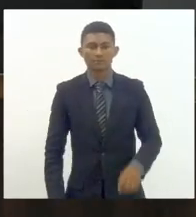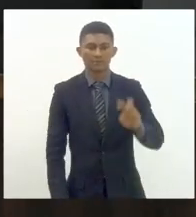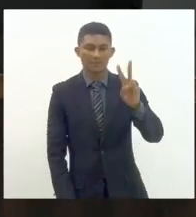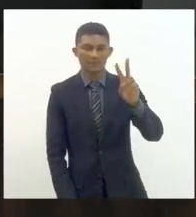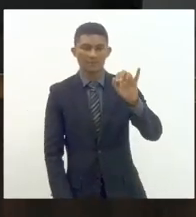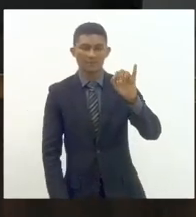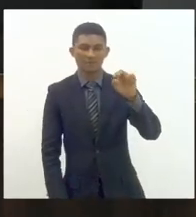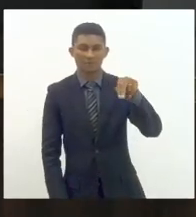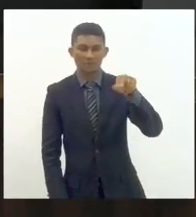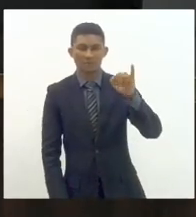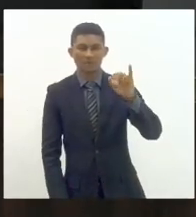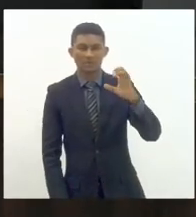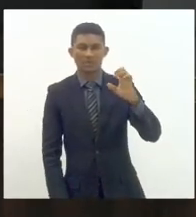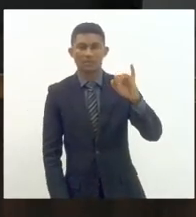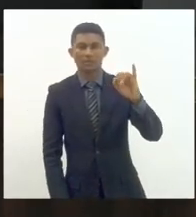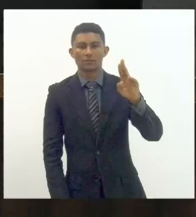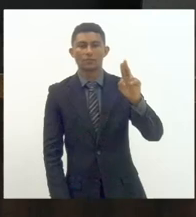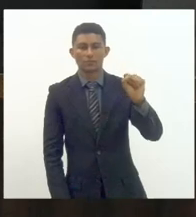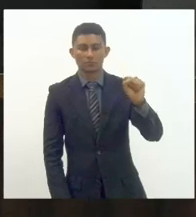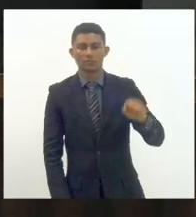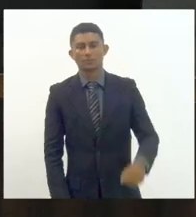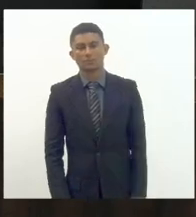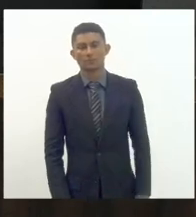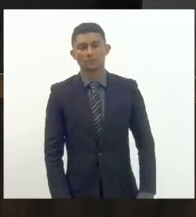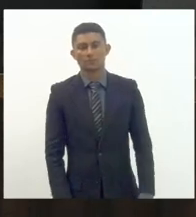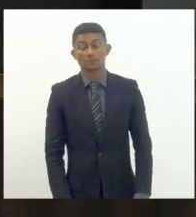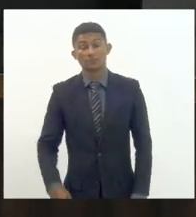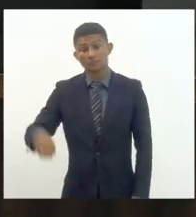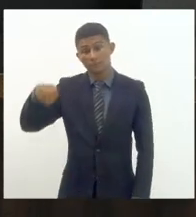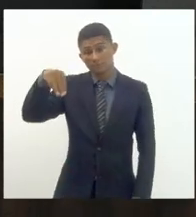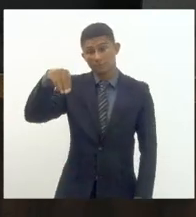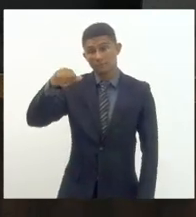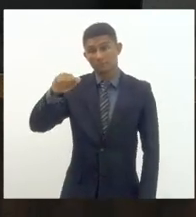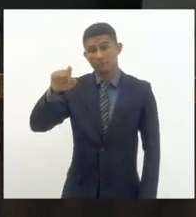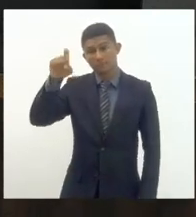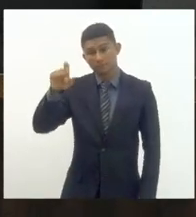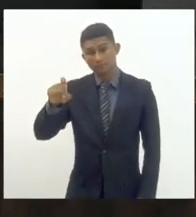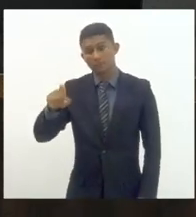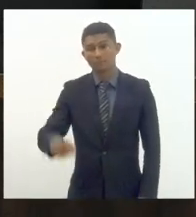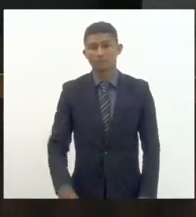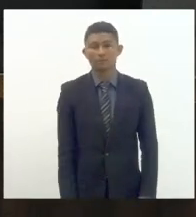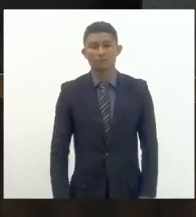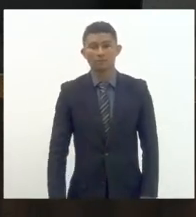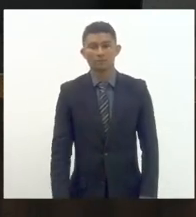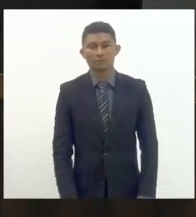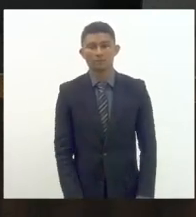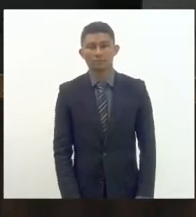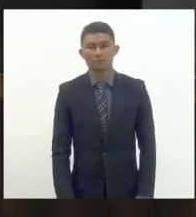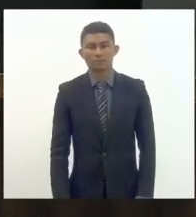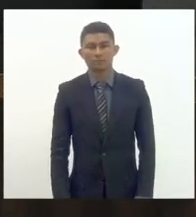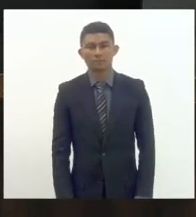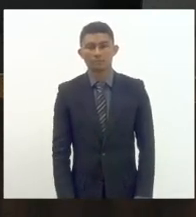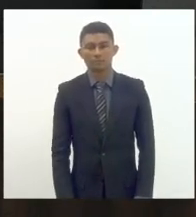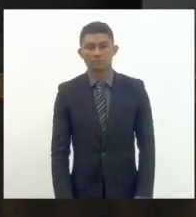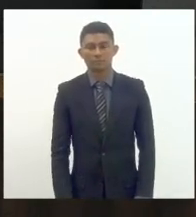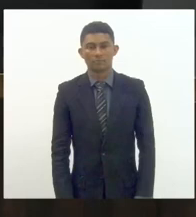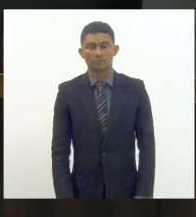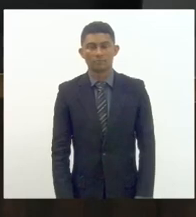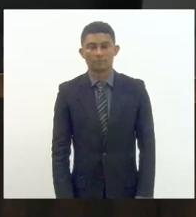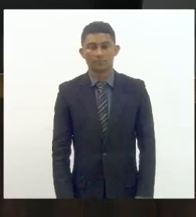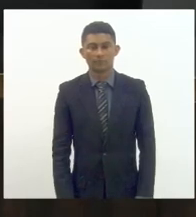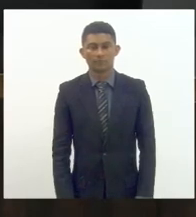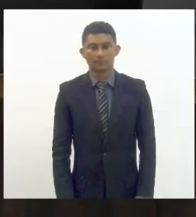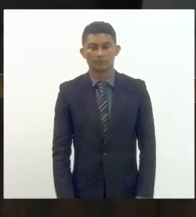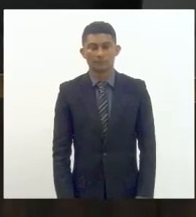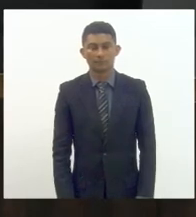Vinícius. Já votou. Deputado Max, aí, vota, Max vota, Lemos. Deputado Max Lemos. Vota,